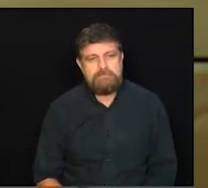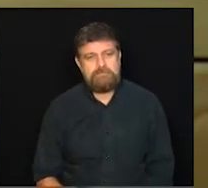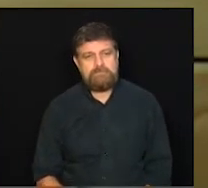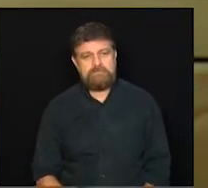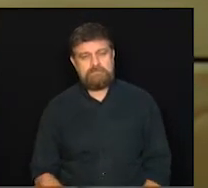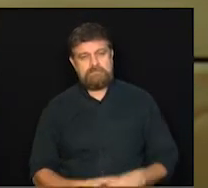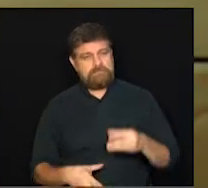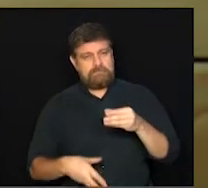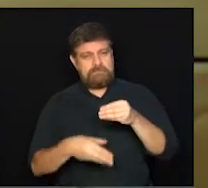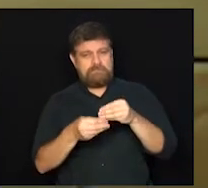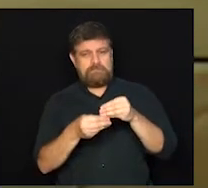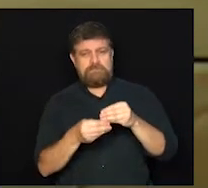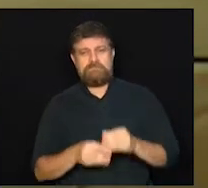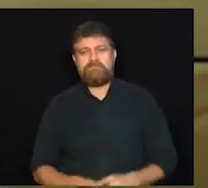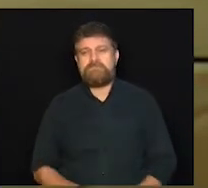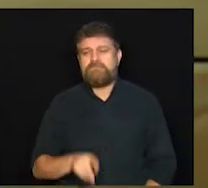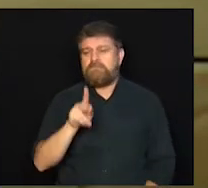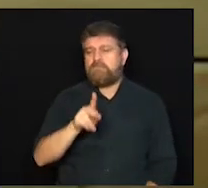considerações, professora,